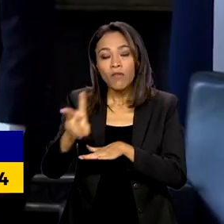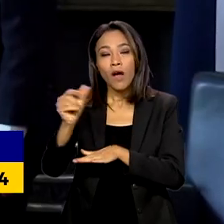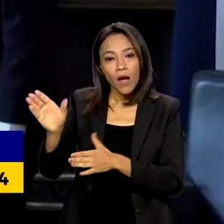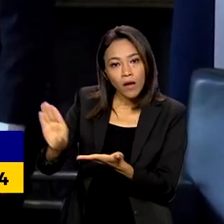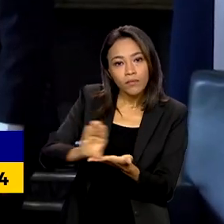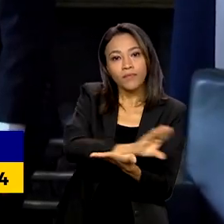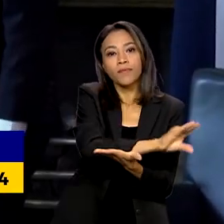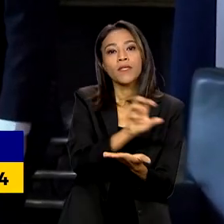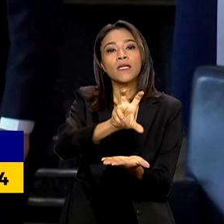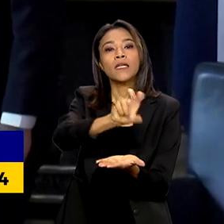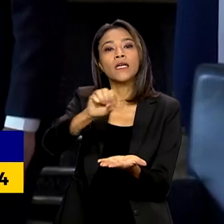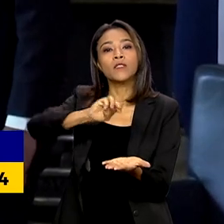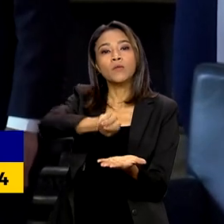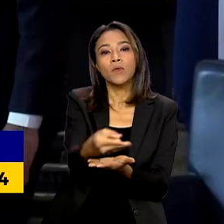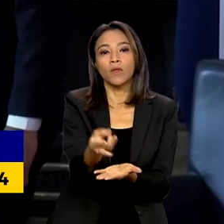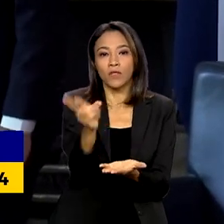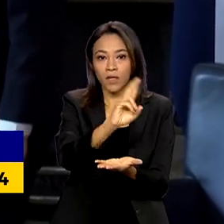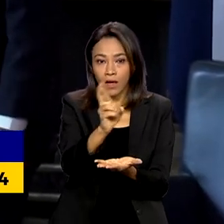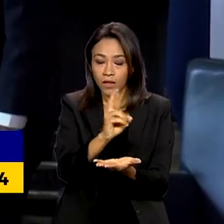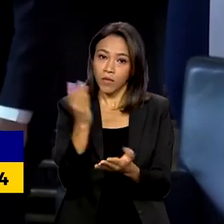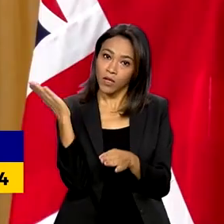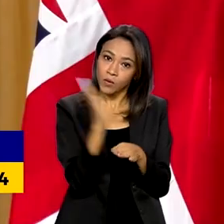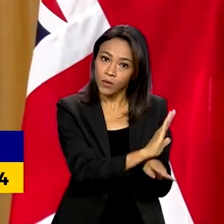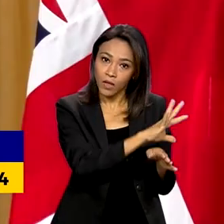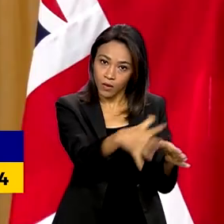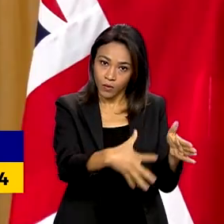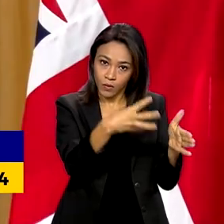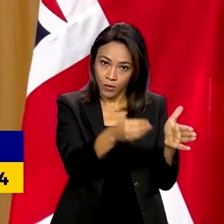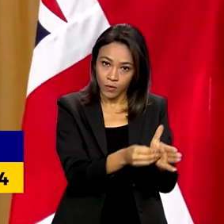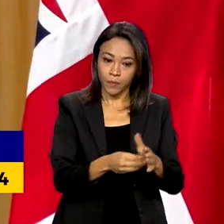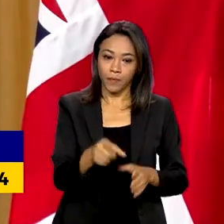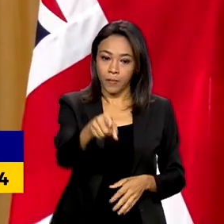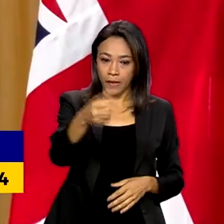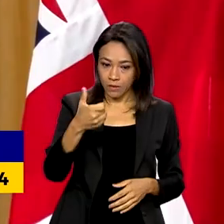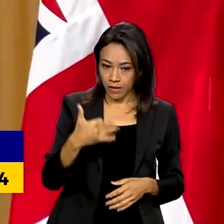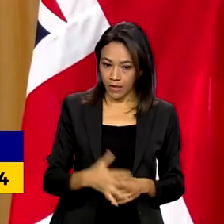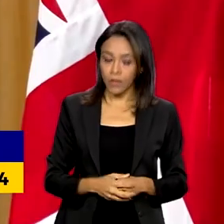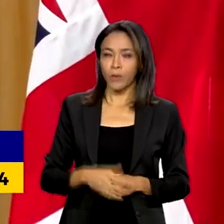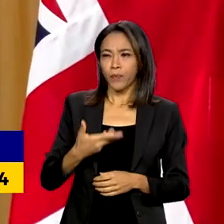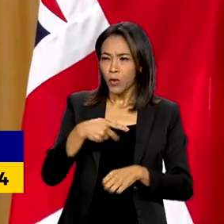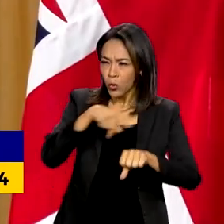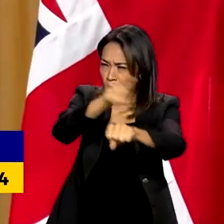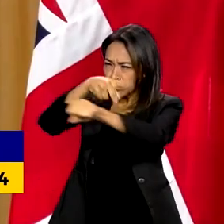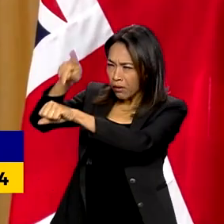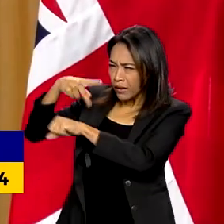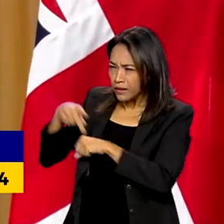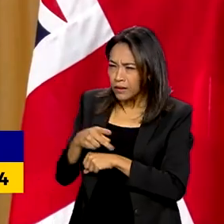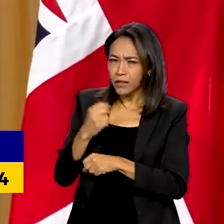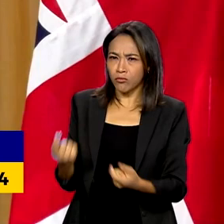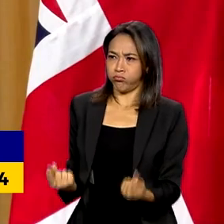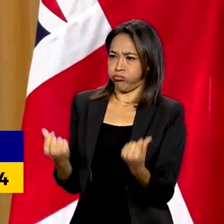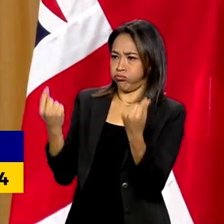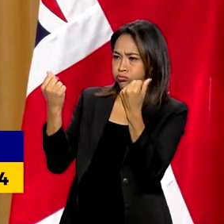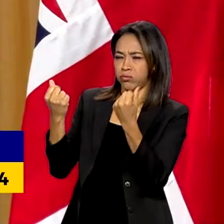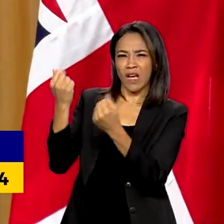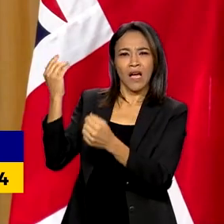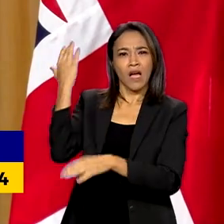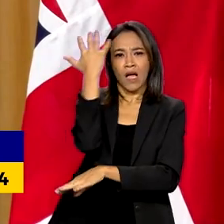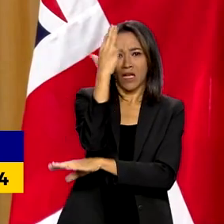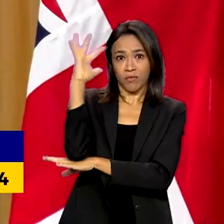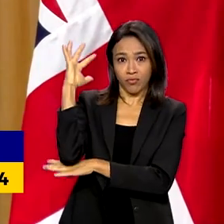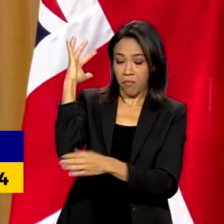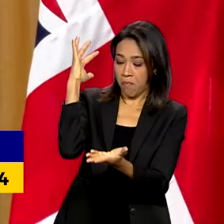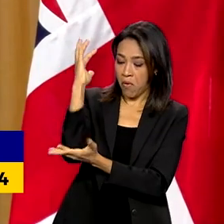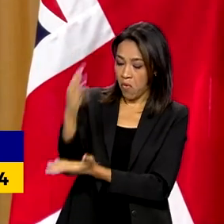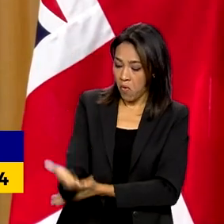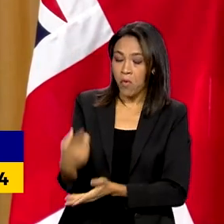500 milhões de reais para o fundo Amazônia e os países ricos que já destruir a sua florestas porque se